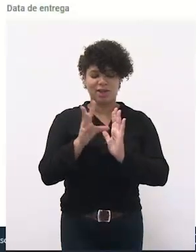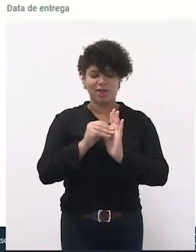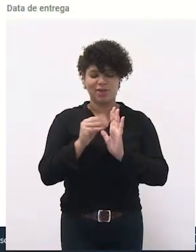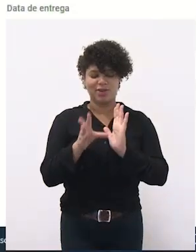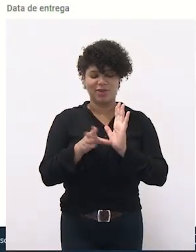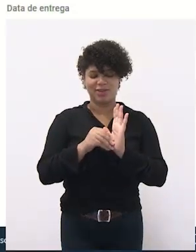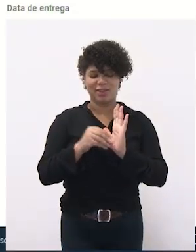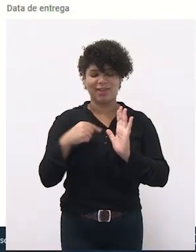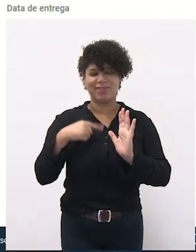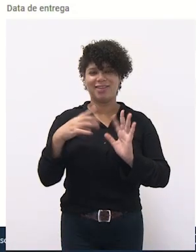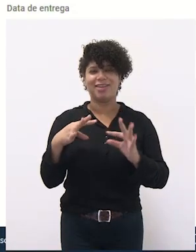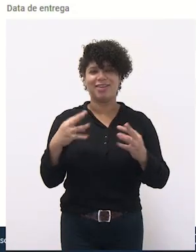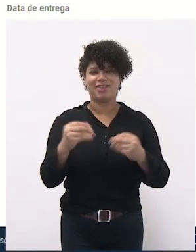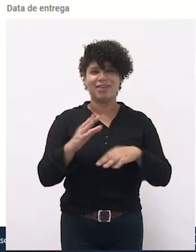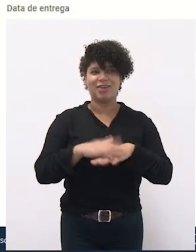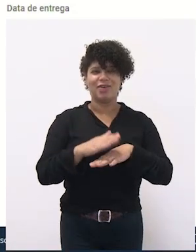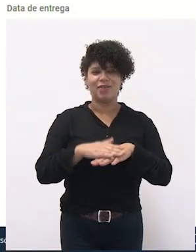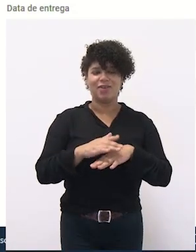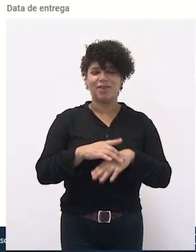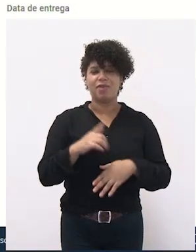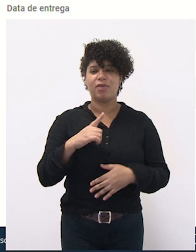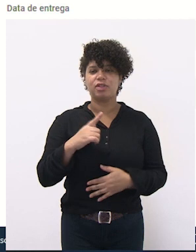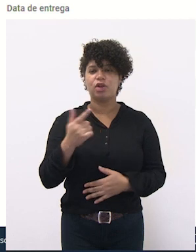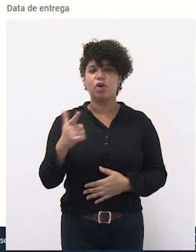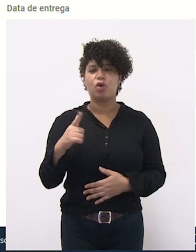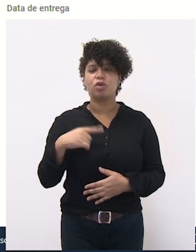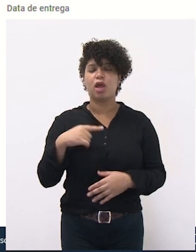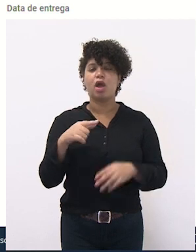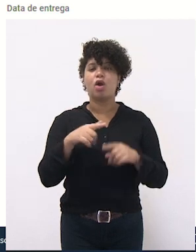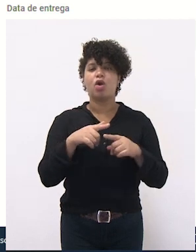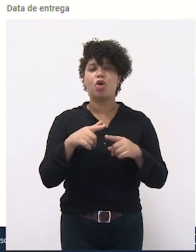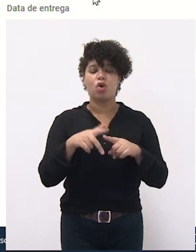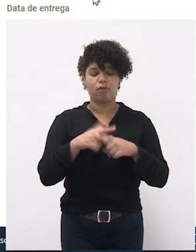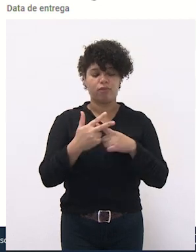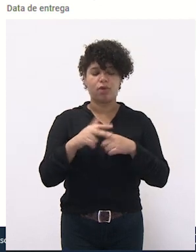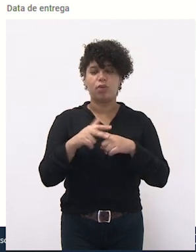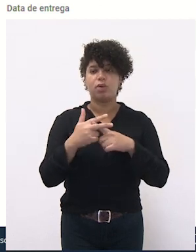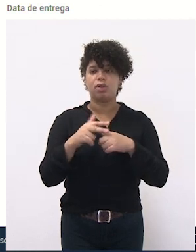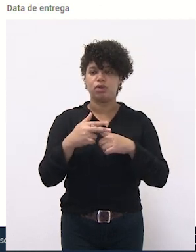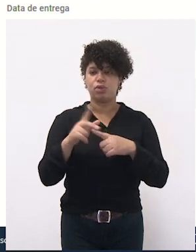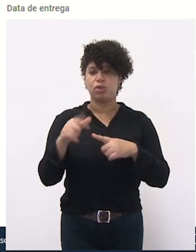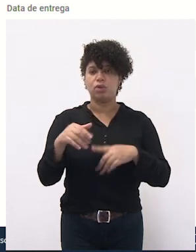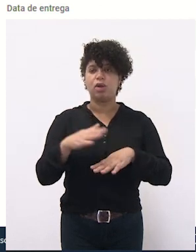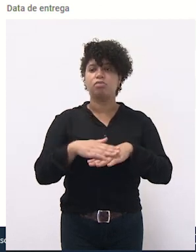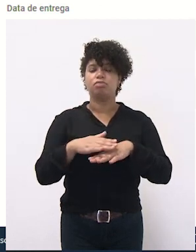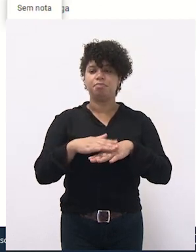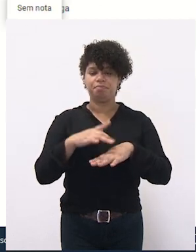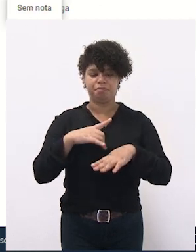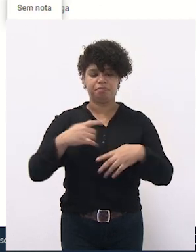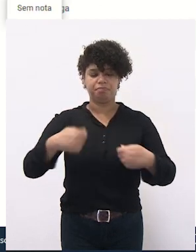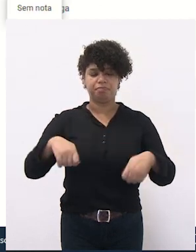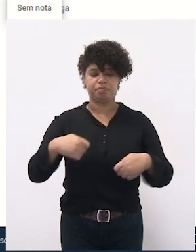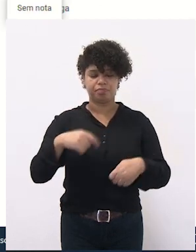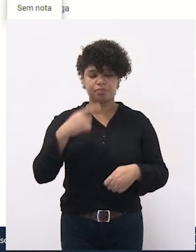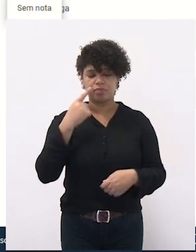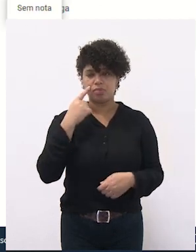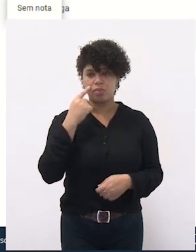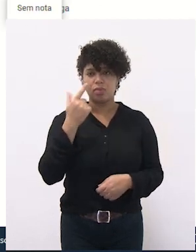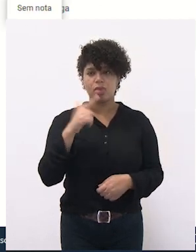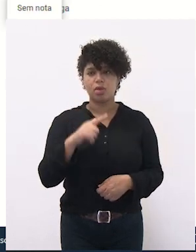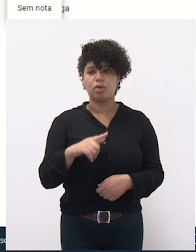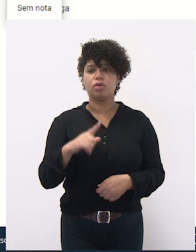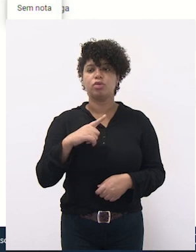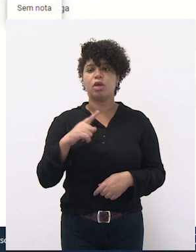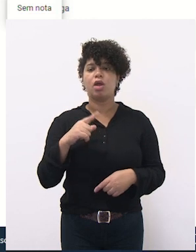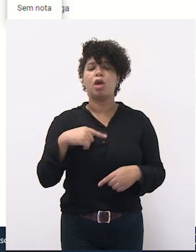hora de você fazer as suas últimas configurações. Então, você tem que checar aí um